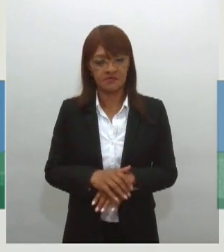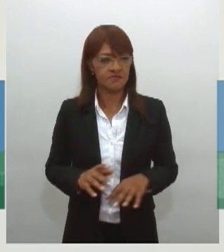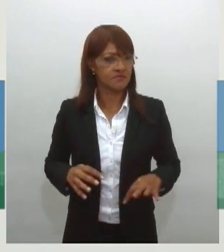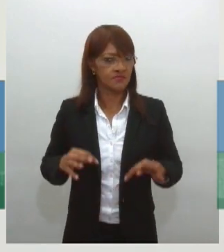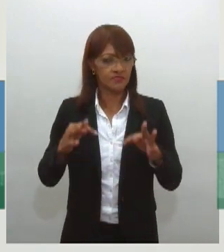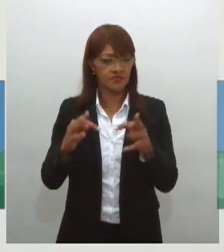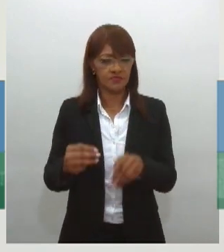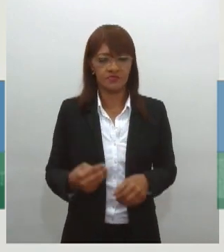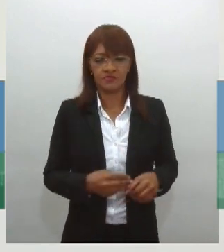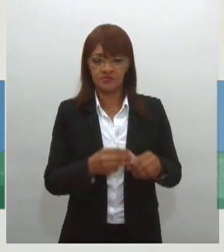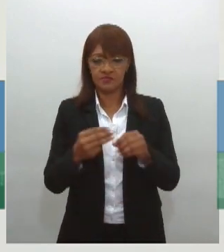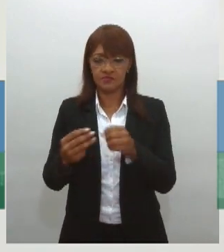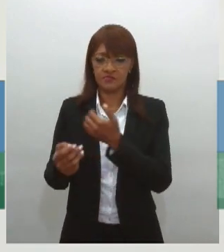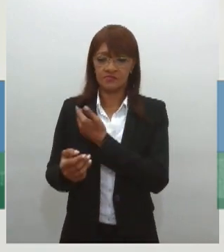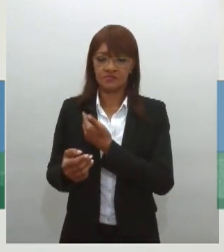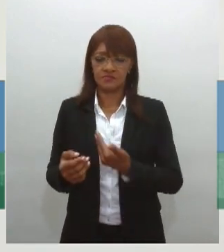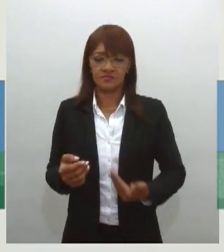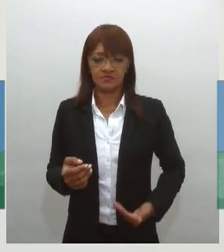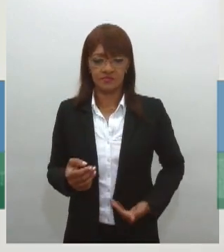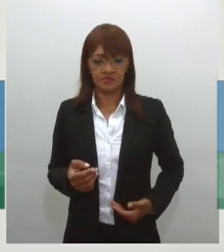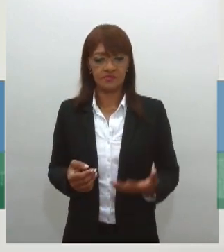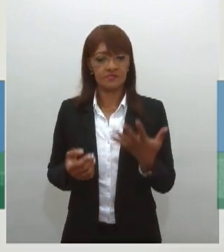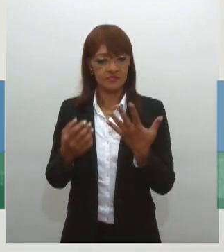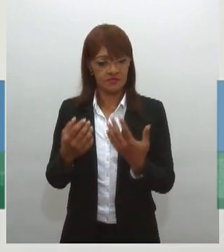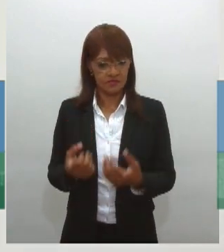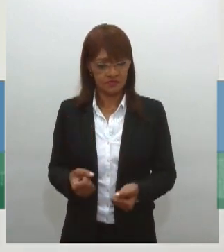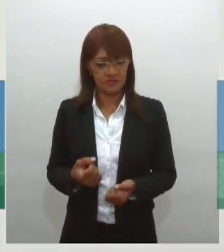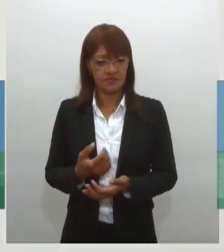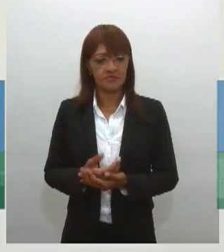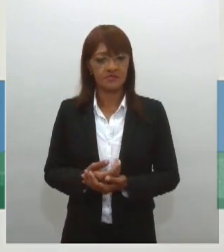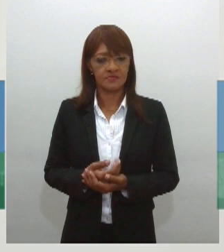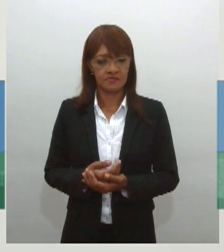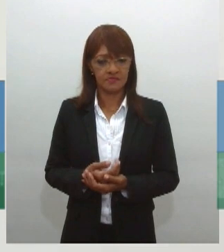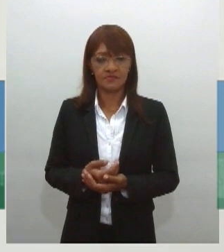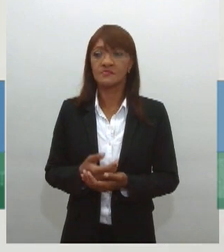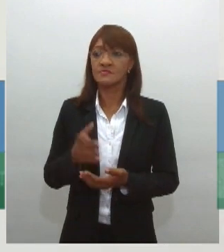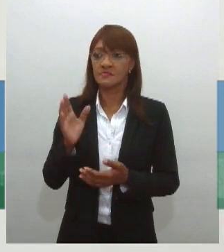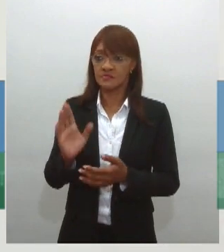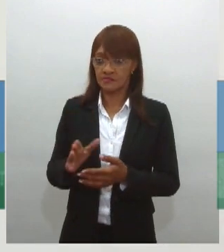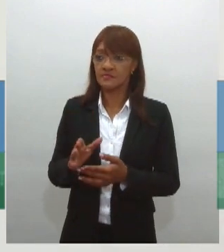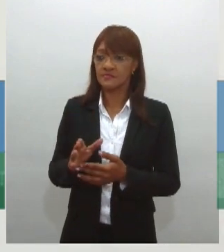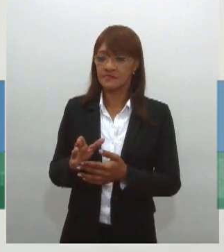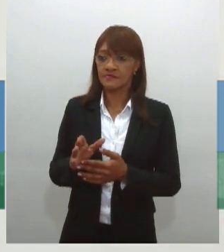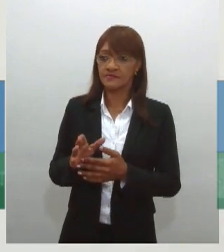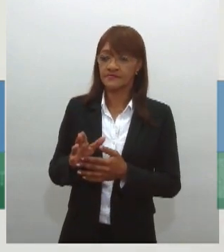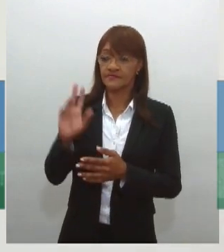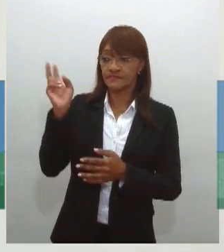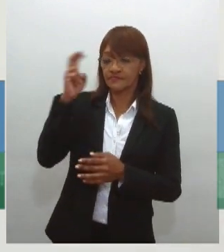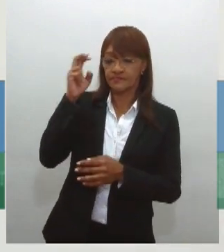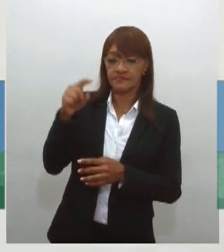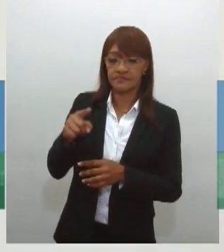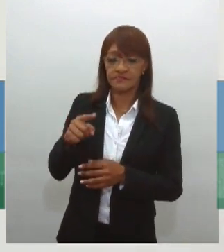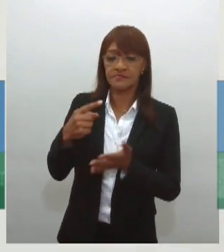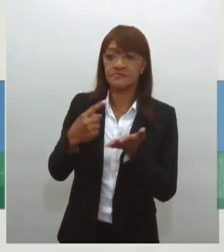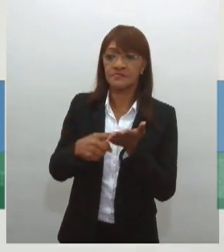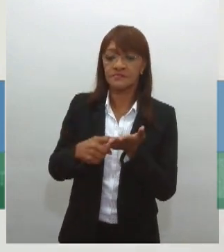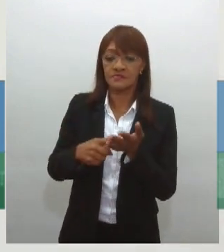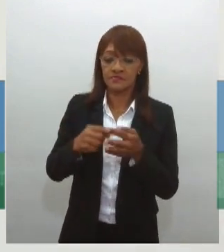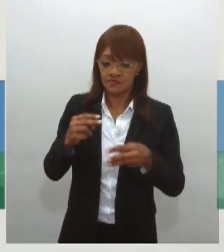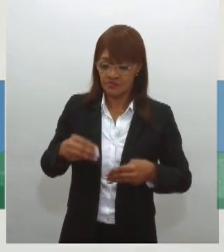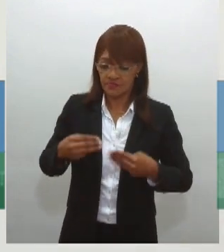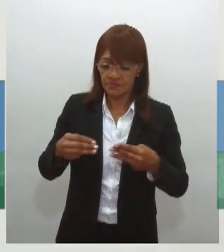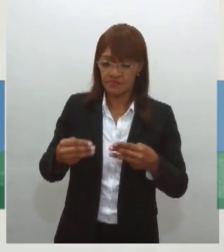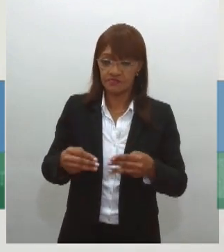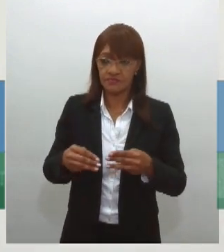Estado aderiram ao Plano Nacional de Blank, e existe um acordo, né, entre o Ministério da Cultura e os entes